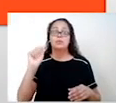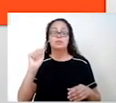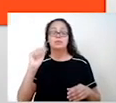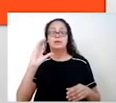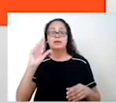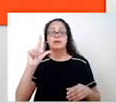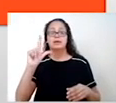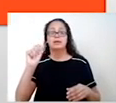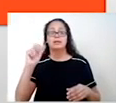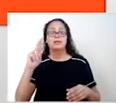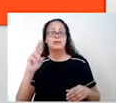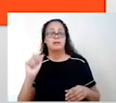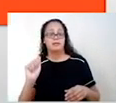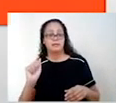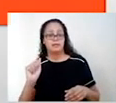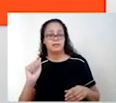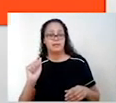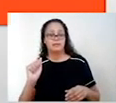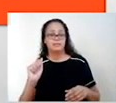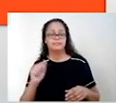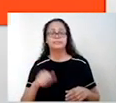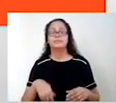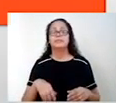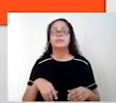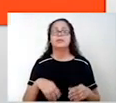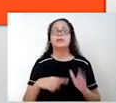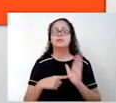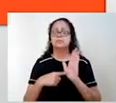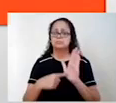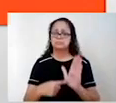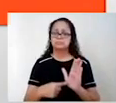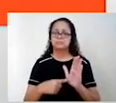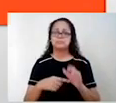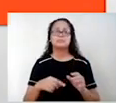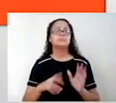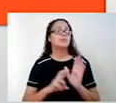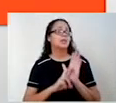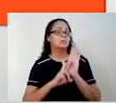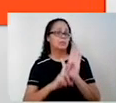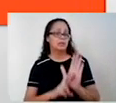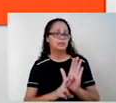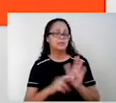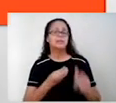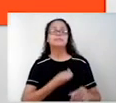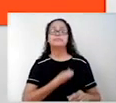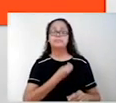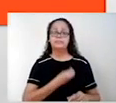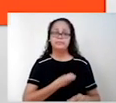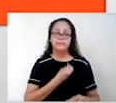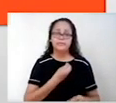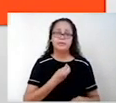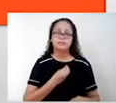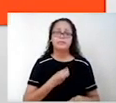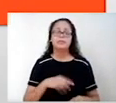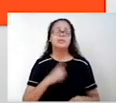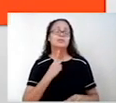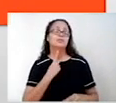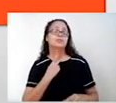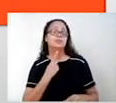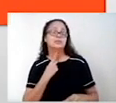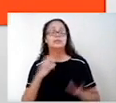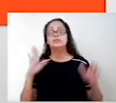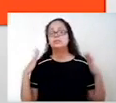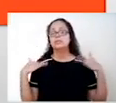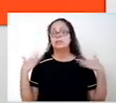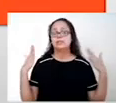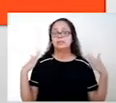tá? Eles vão representar em situações da nossa vida, né? Com anseios, alegrias, tudo que nós experimentamos.